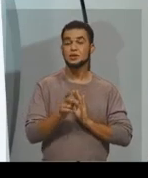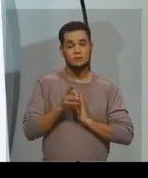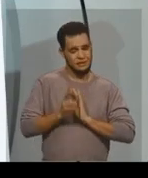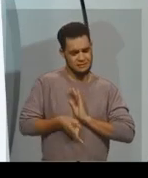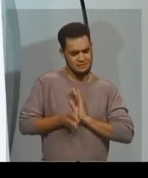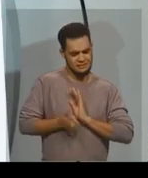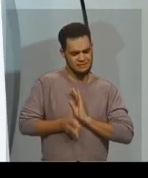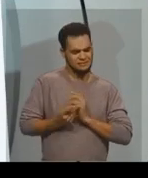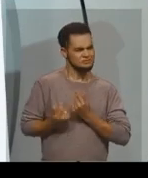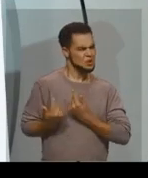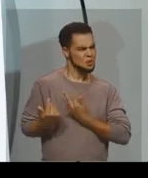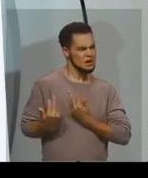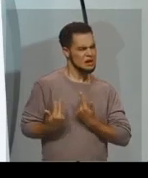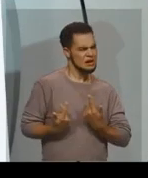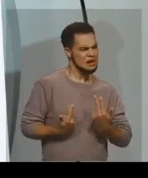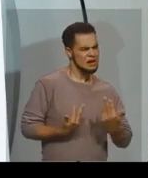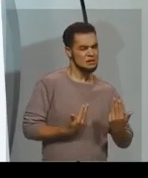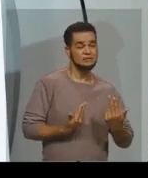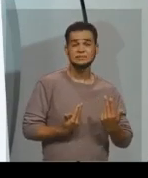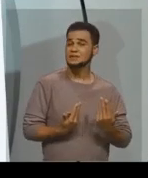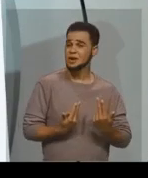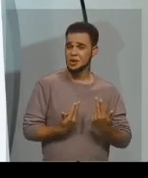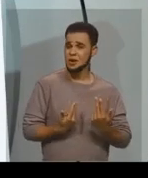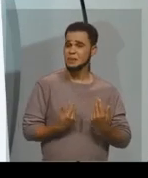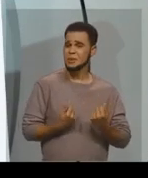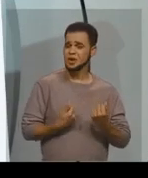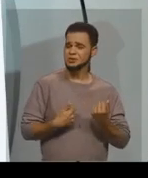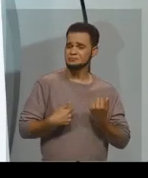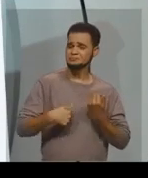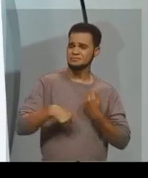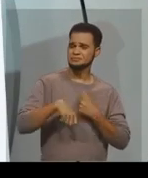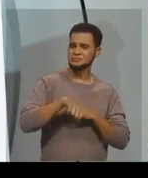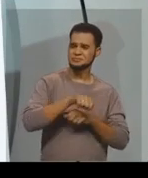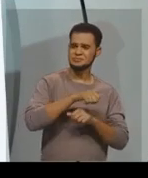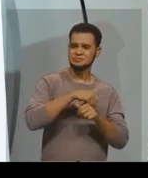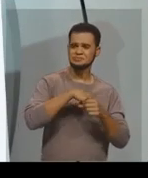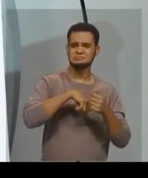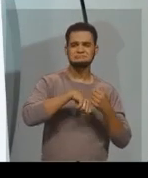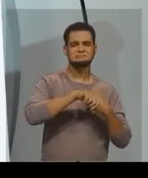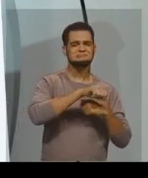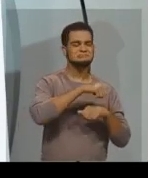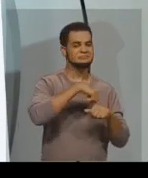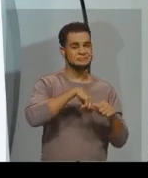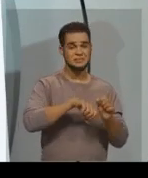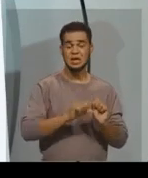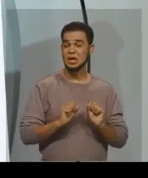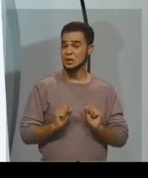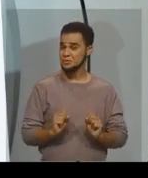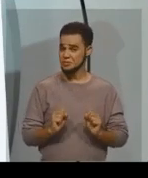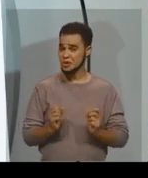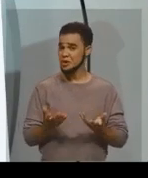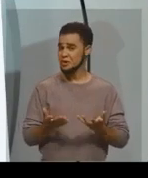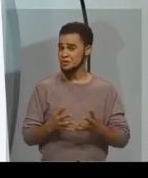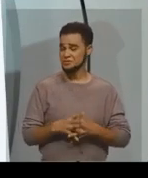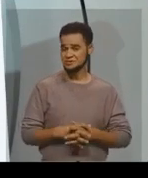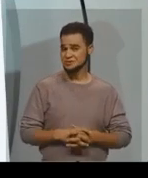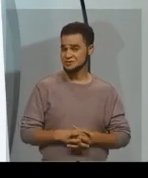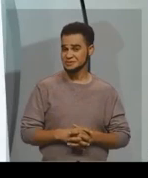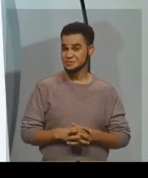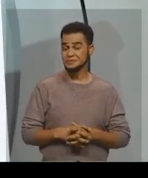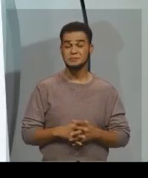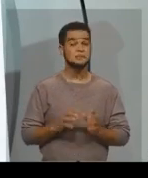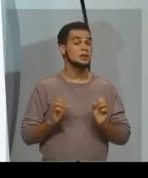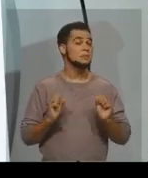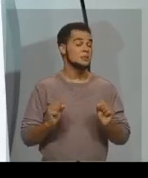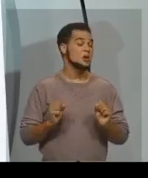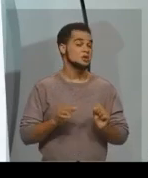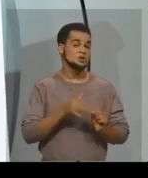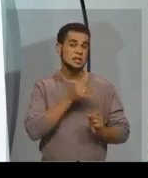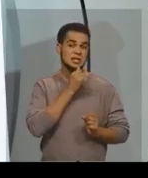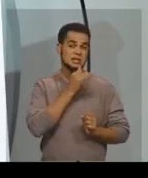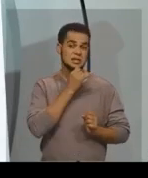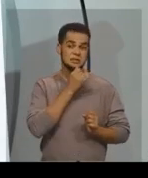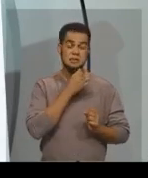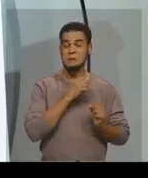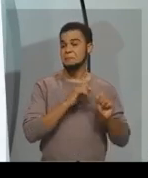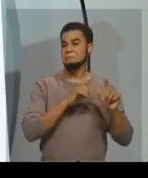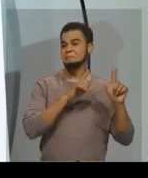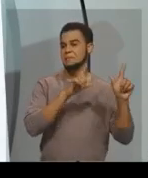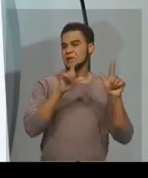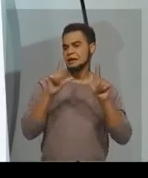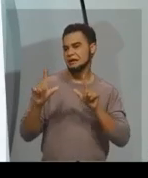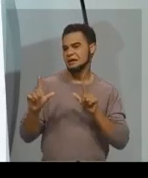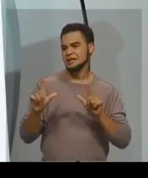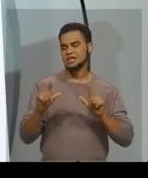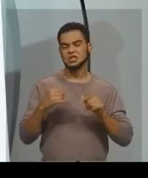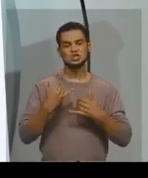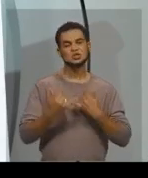maneiras. Então isso é um exemplo de permutação, pode ser também com placas, até jogos,